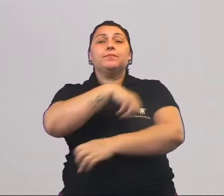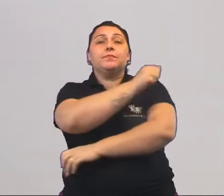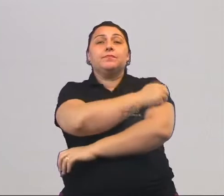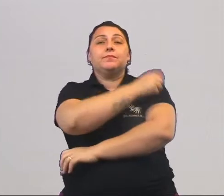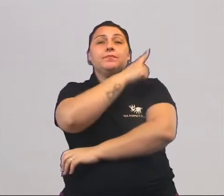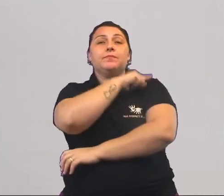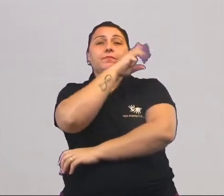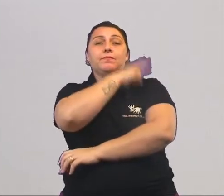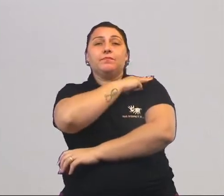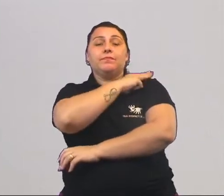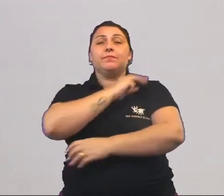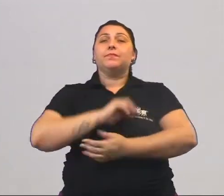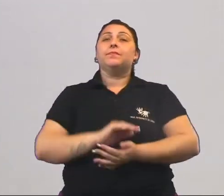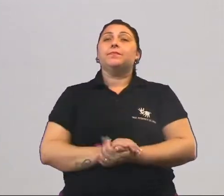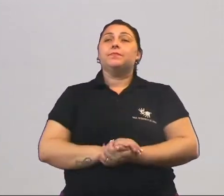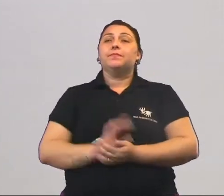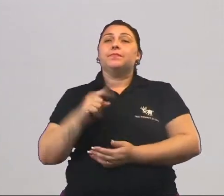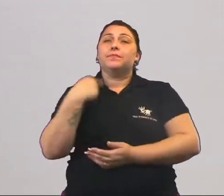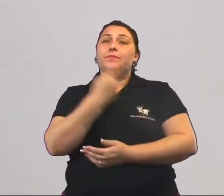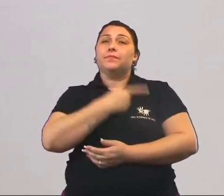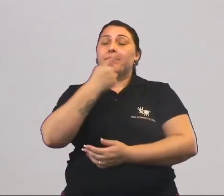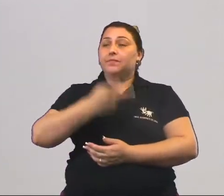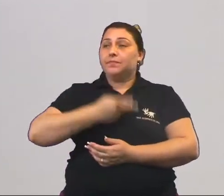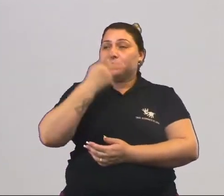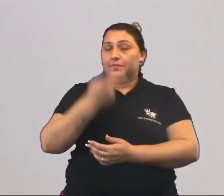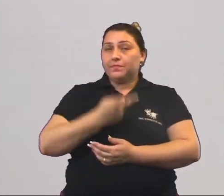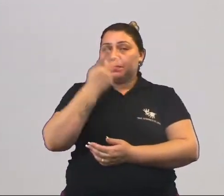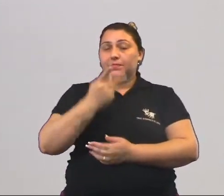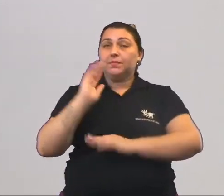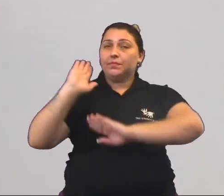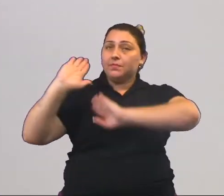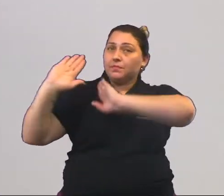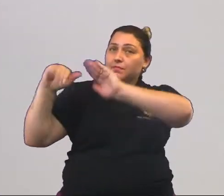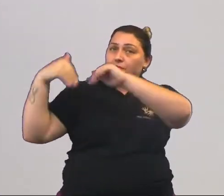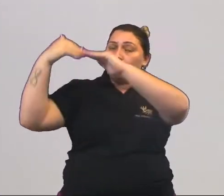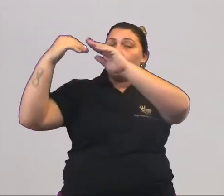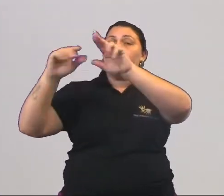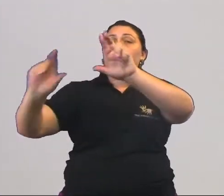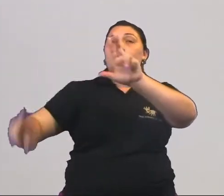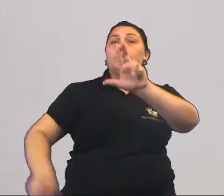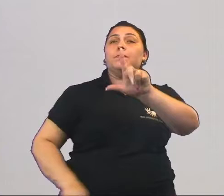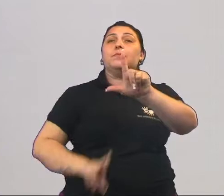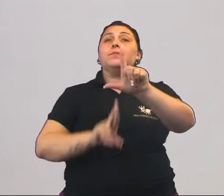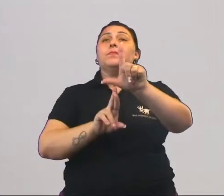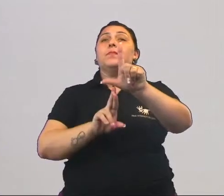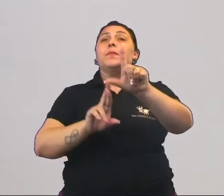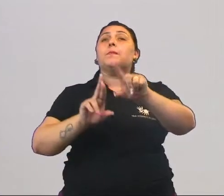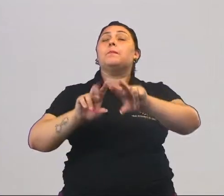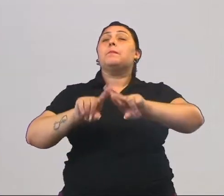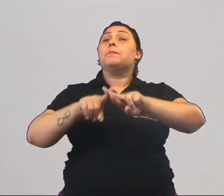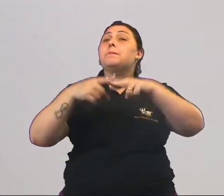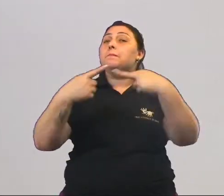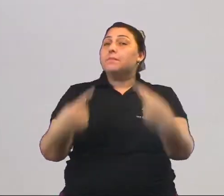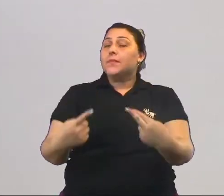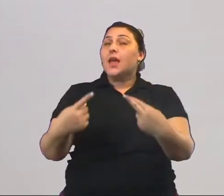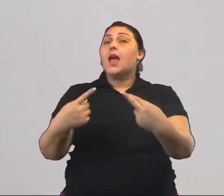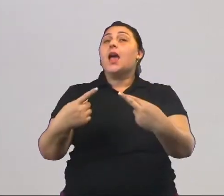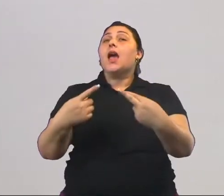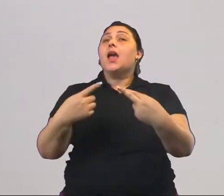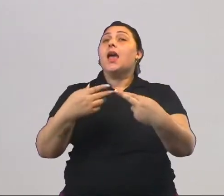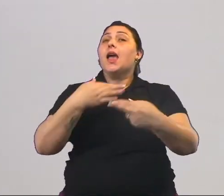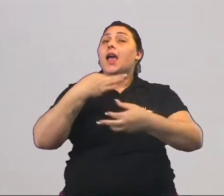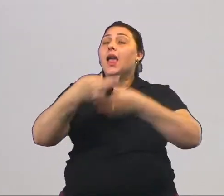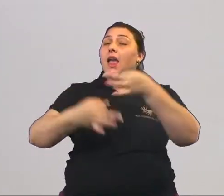da primeira série do ensino médio. Nós vamos falar sobre desenvolvimento sustentável, mas necessariamente críticas